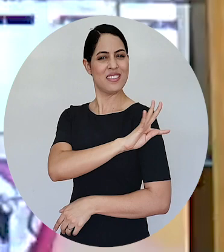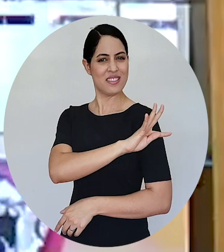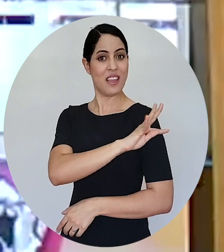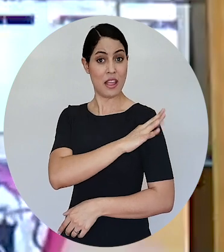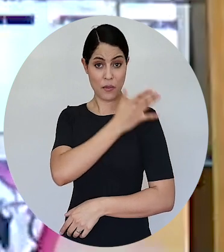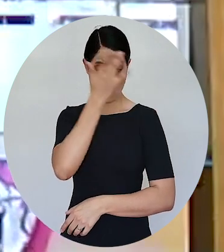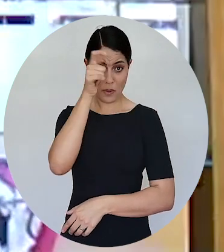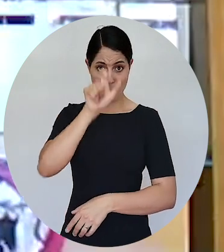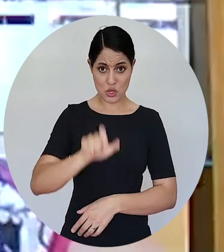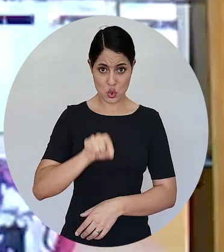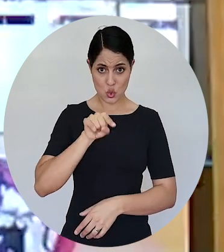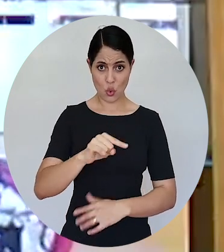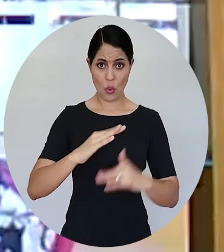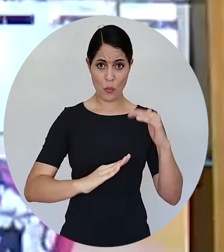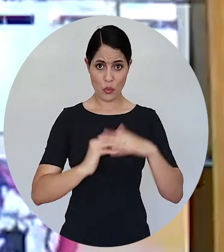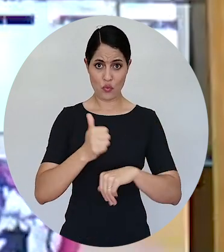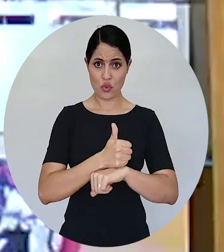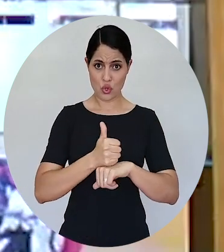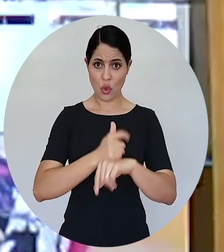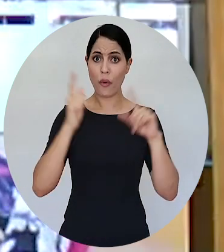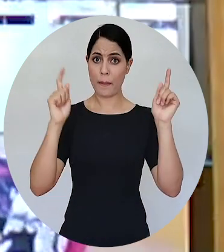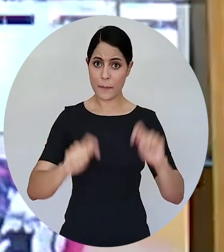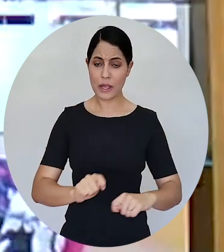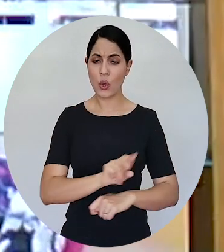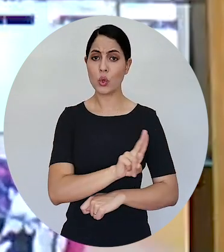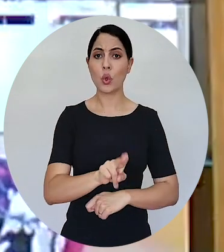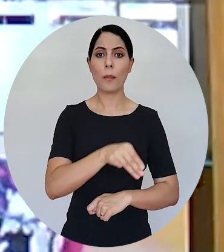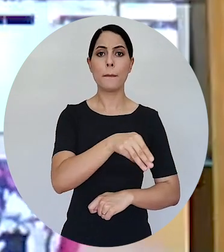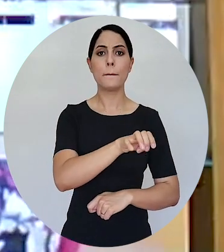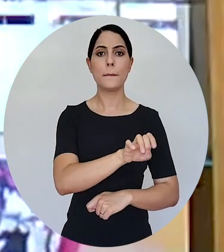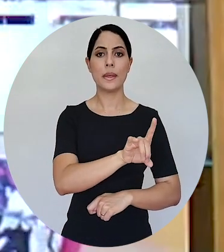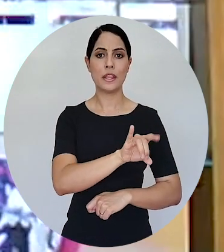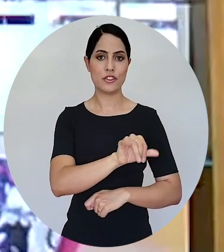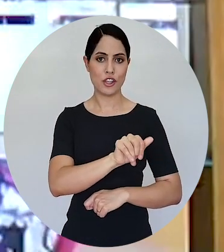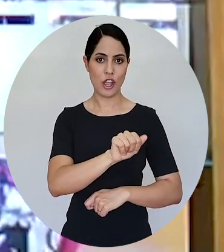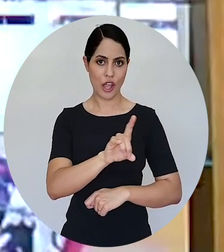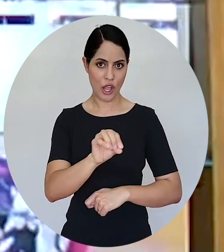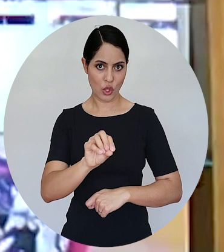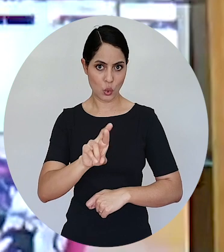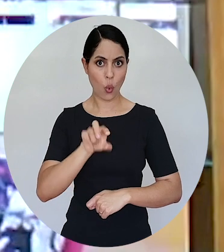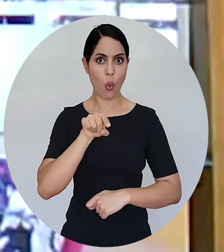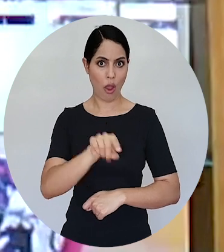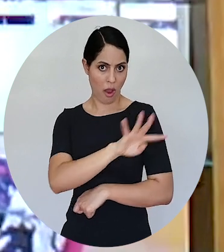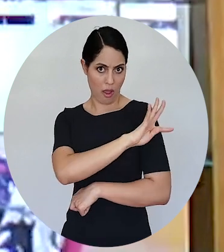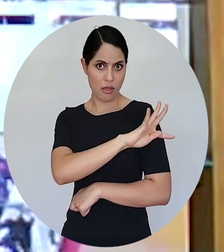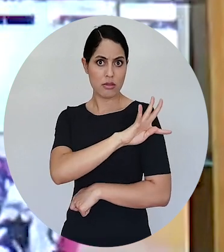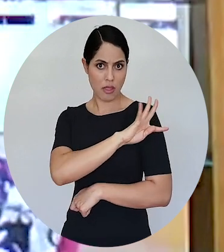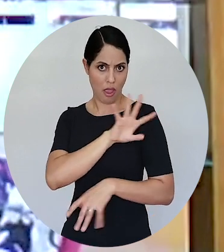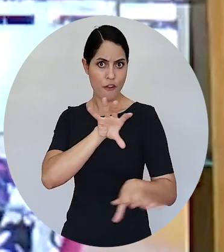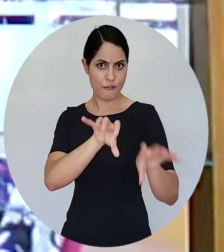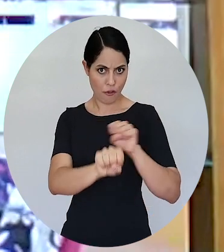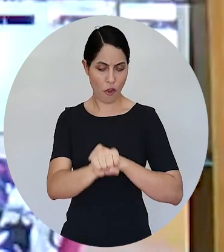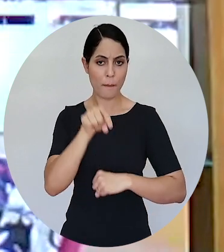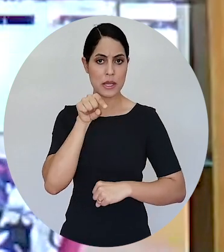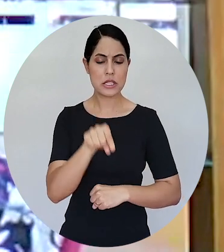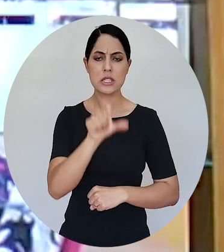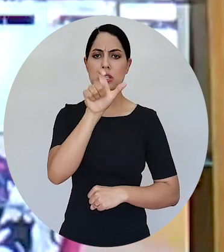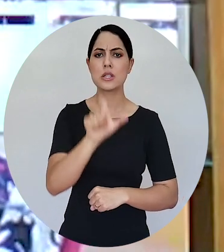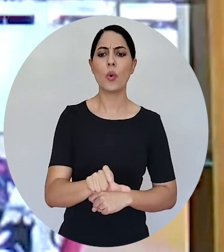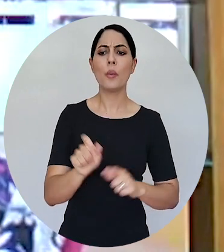realizada por um mediador, né, uma pessoa capacitada com essa formação técnica,